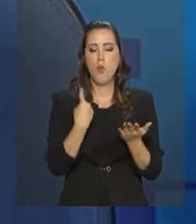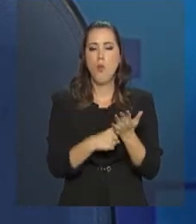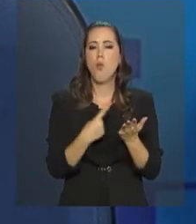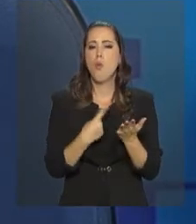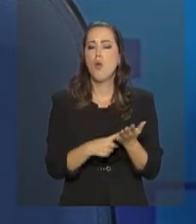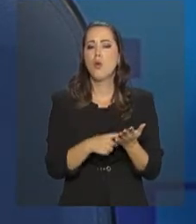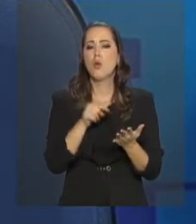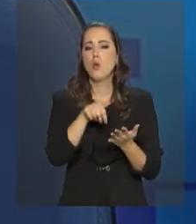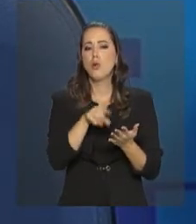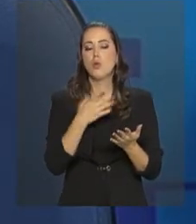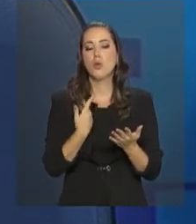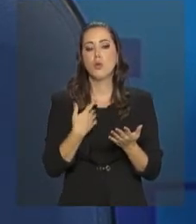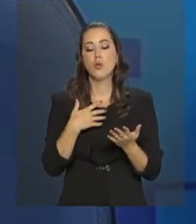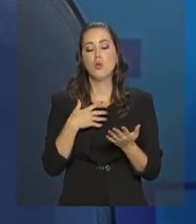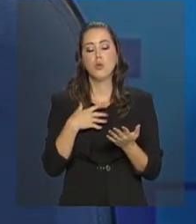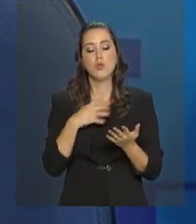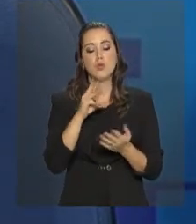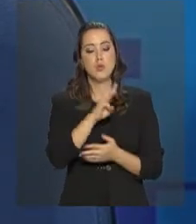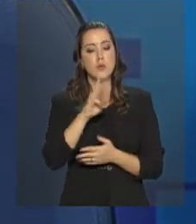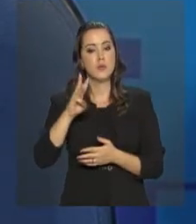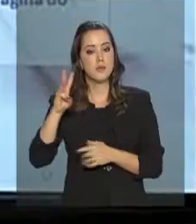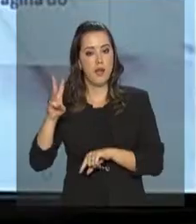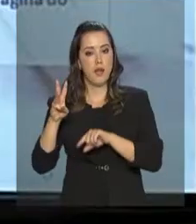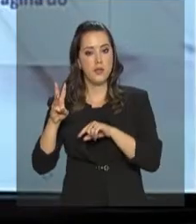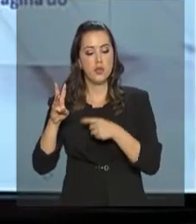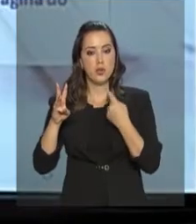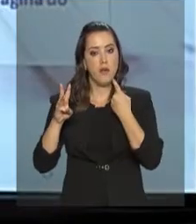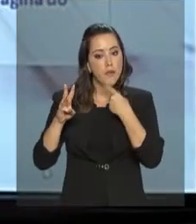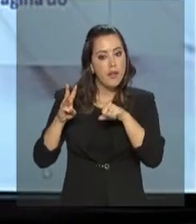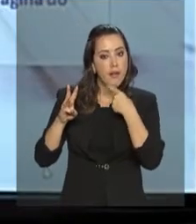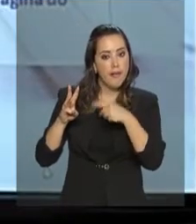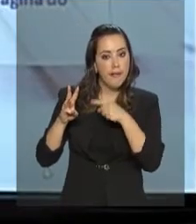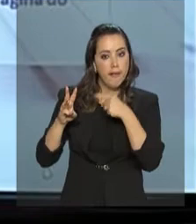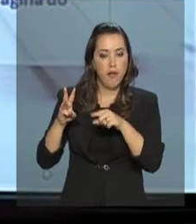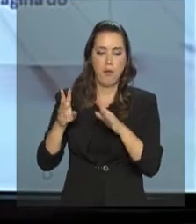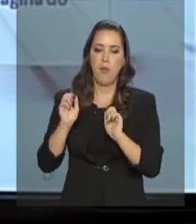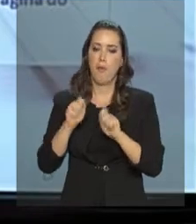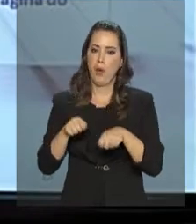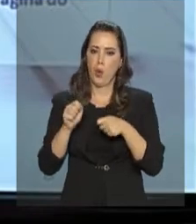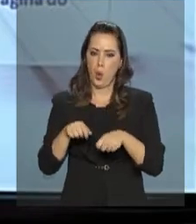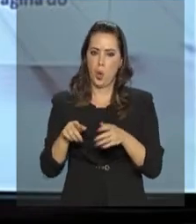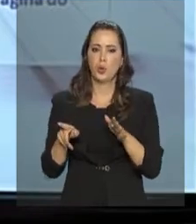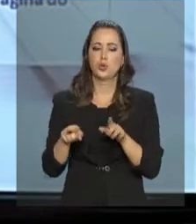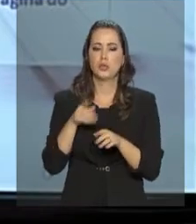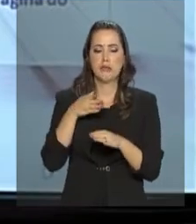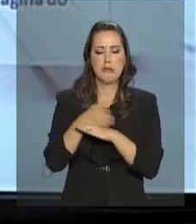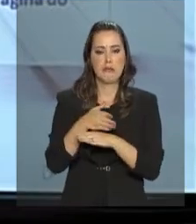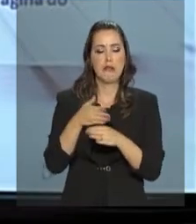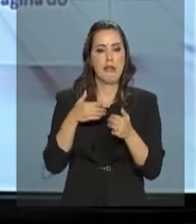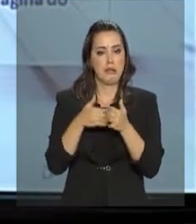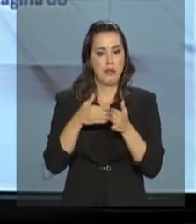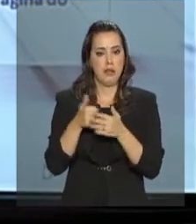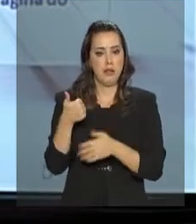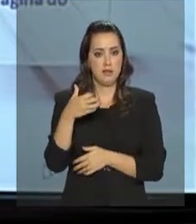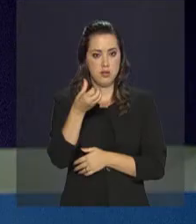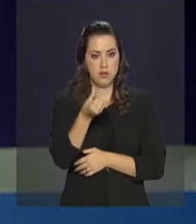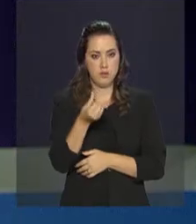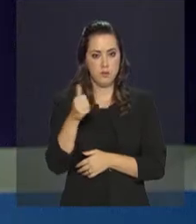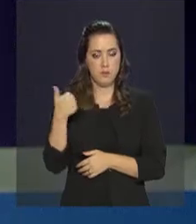ocorrências na aplicação para serem apresentados na página do participante até o dia 16 de